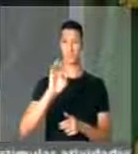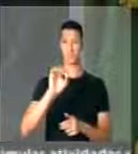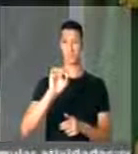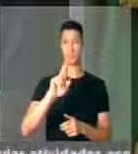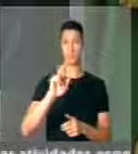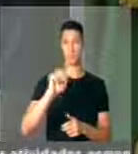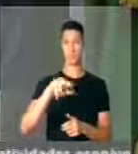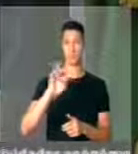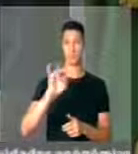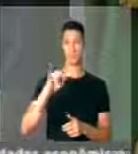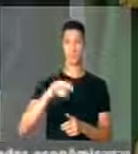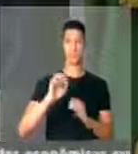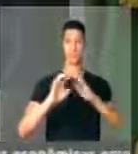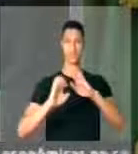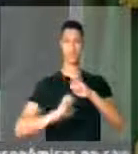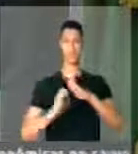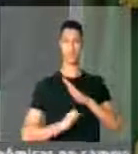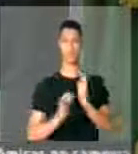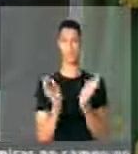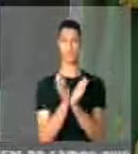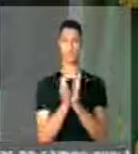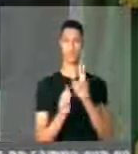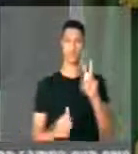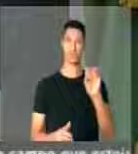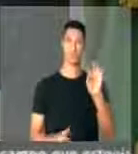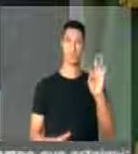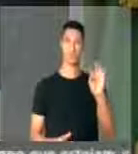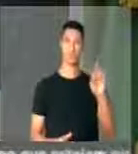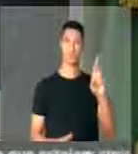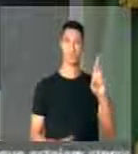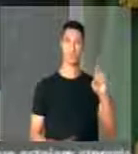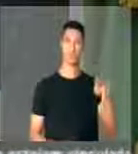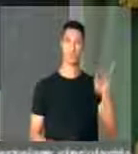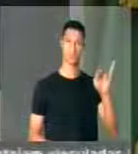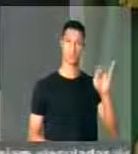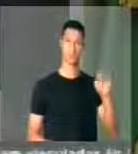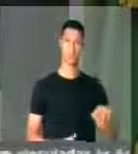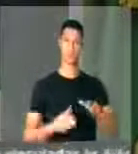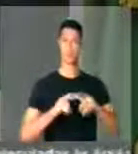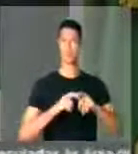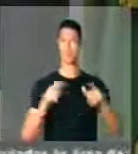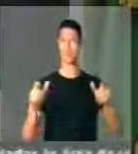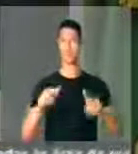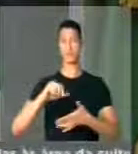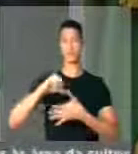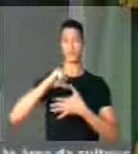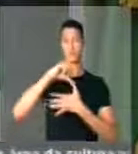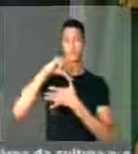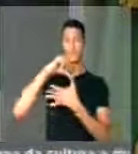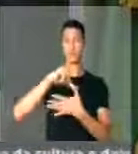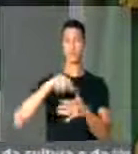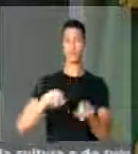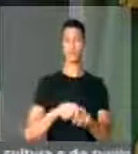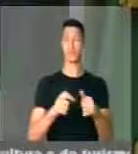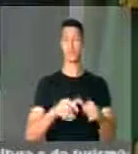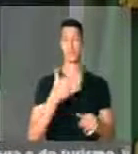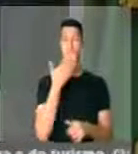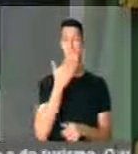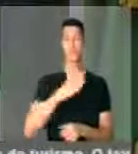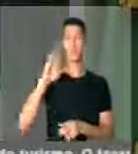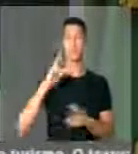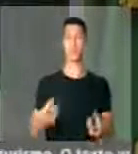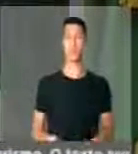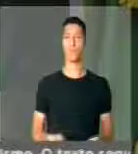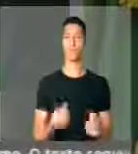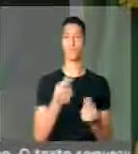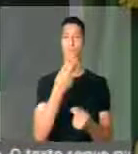Metais Holding, uma empresa ligada ao Grupo Votorantim S.A., um dos maiores conglomerados da América Latina, está prometendo